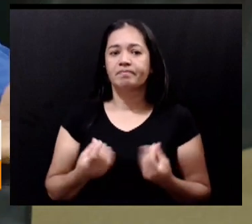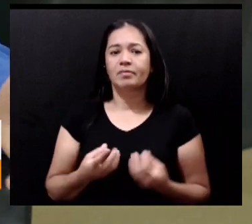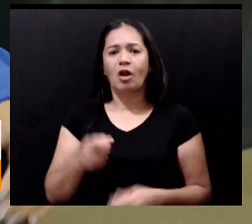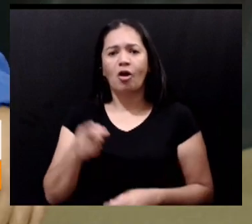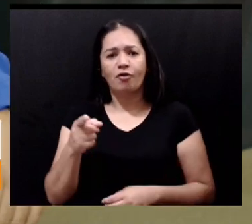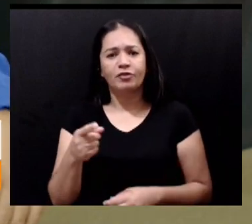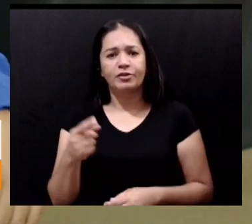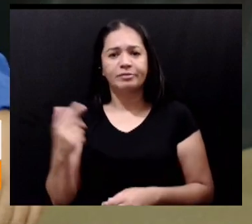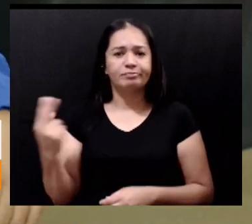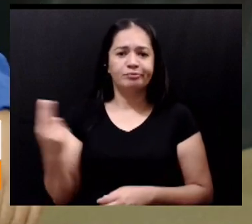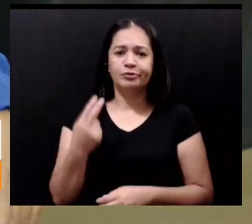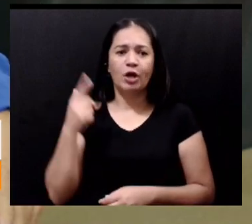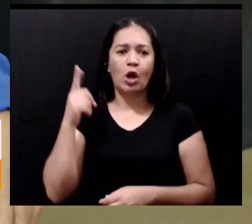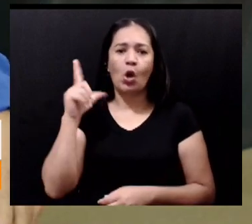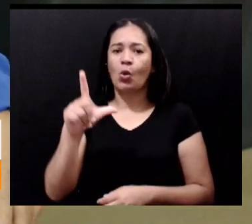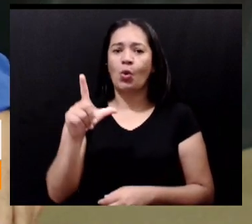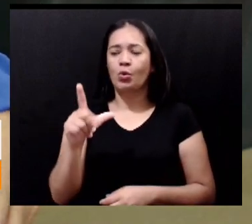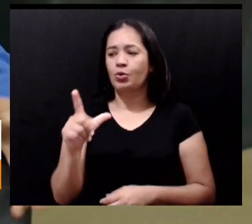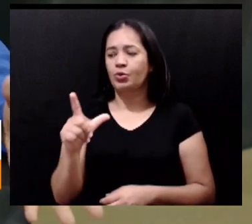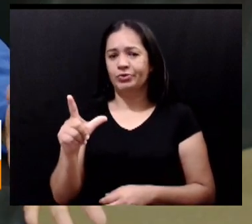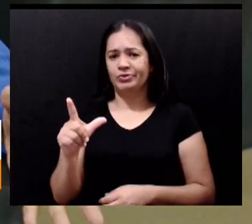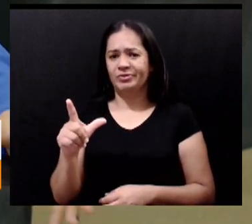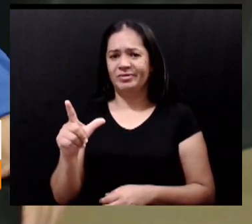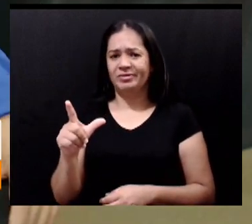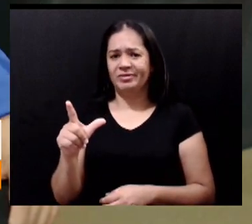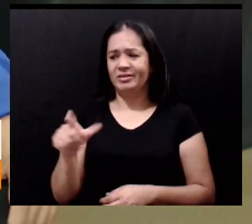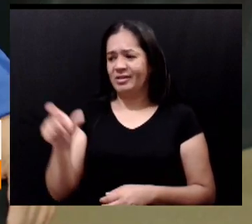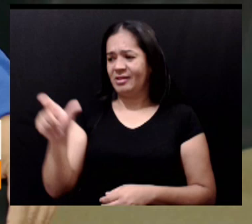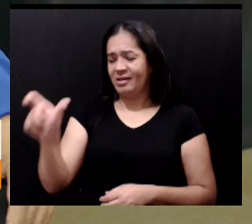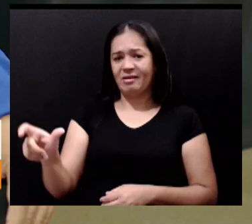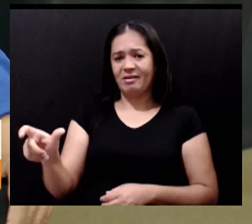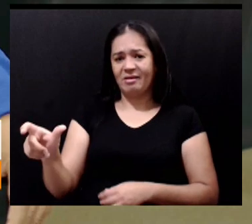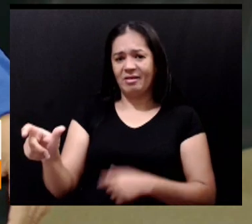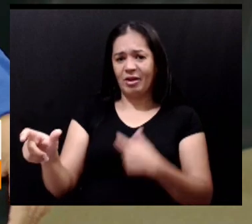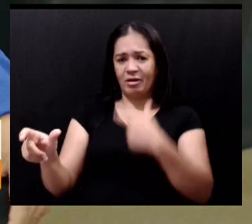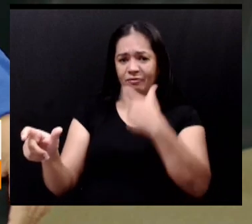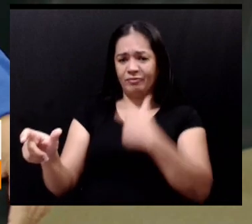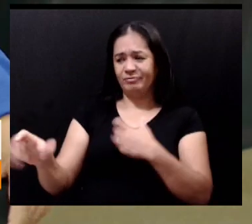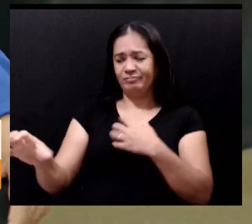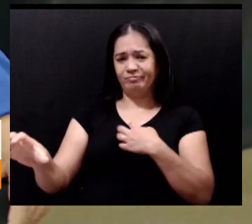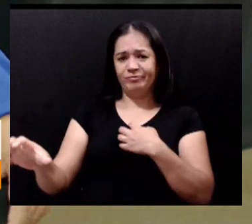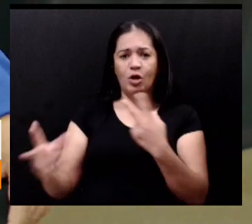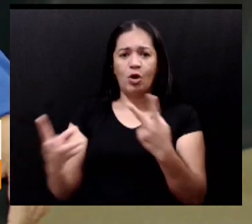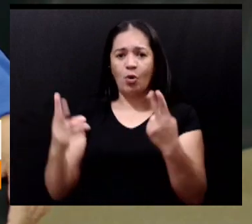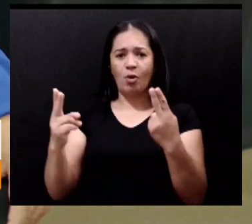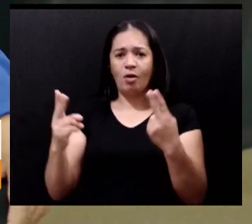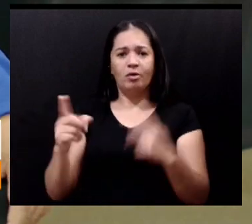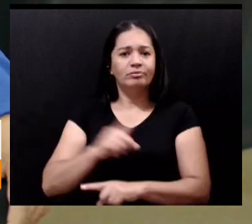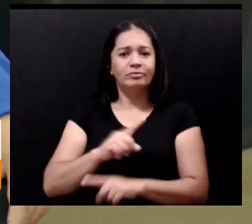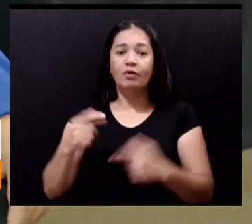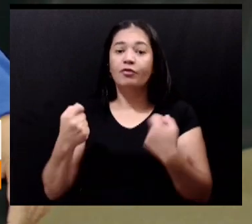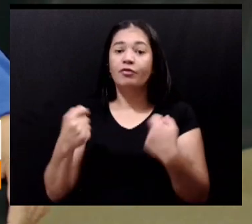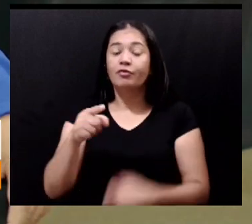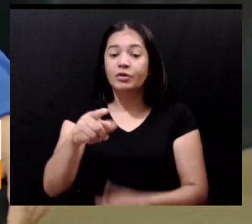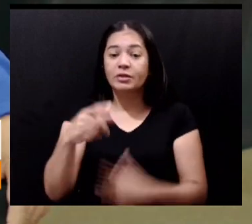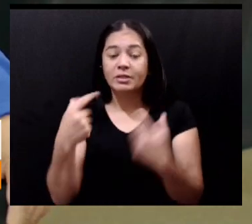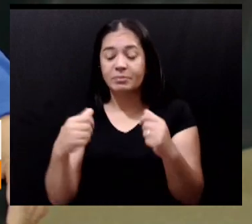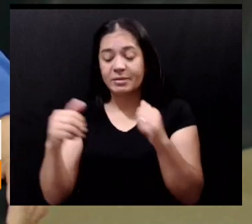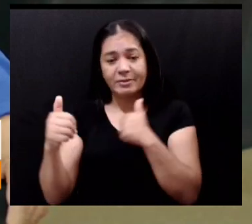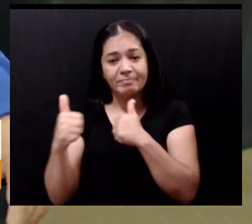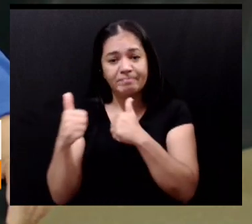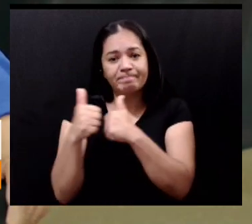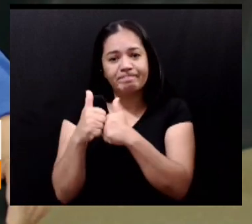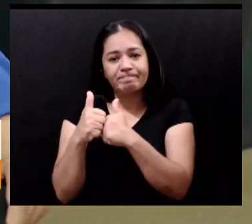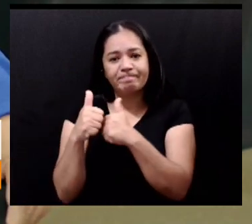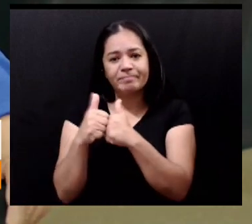se colocar no lugar da pessoa que está em luto. Não vai. Você precisa estar ao lado, né, Júlia? O que você traz